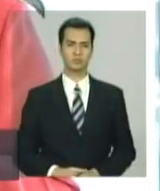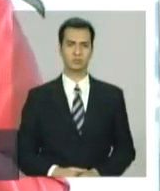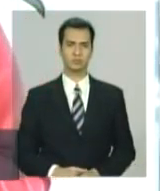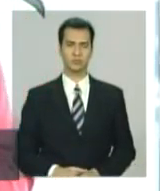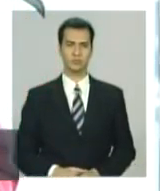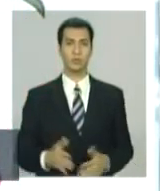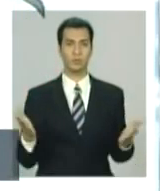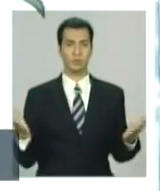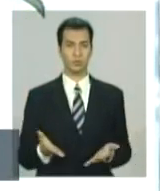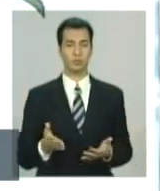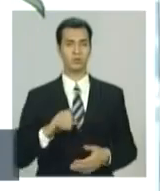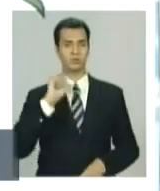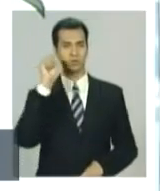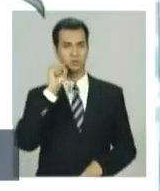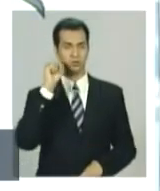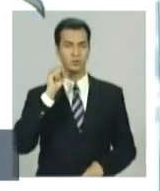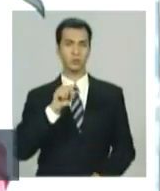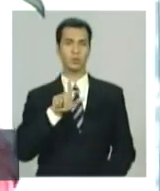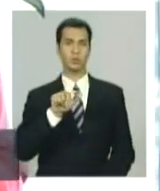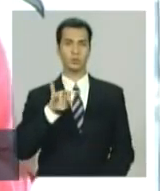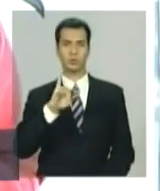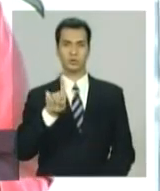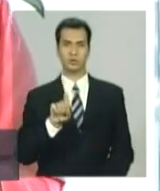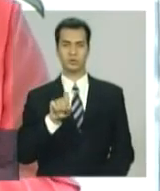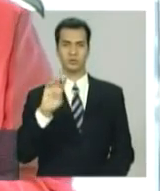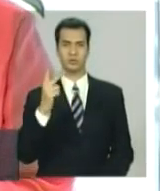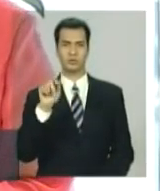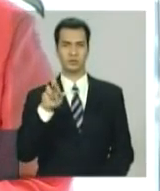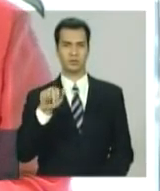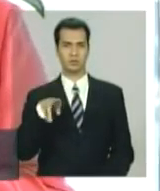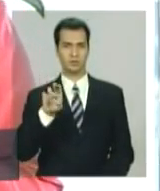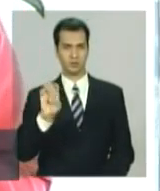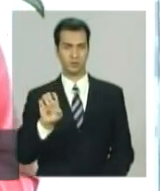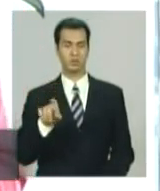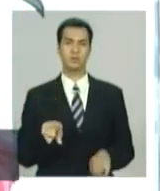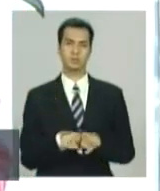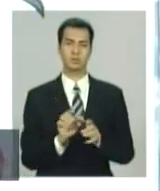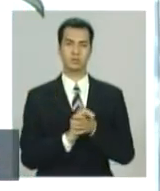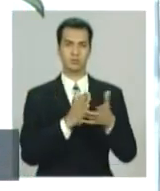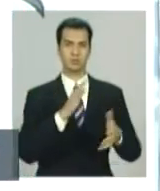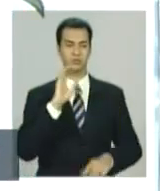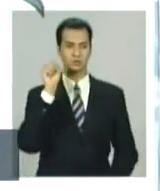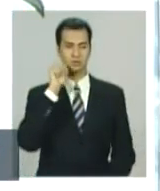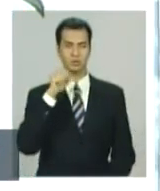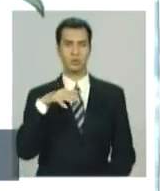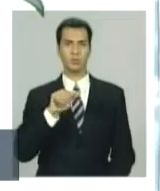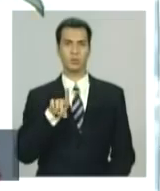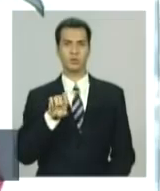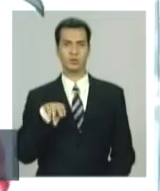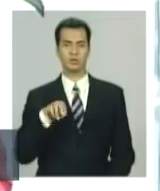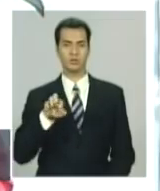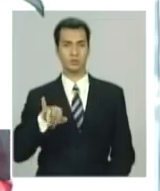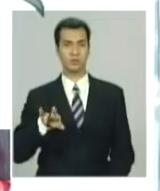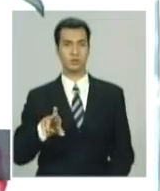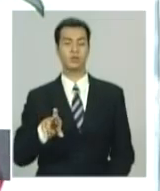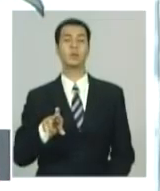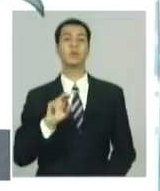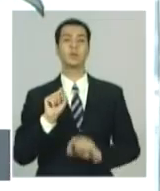hoje o nosso senador Luiz Henrique, o senador Maldaner, todos que